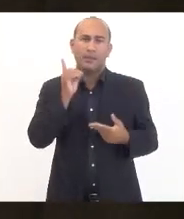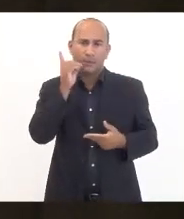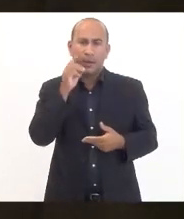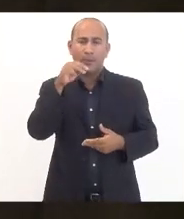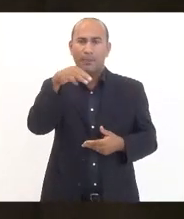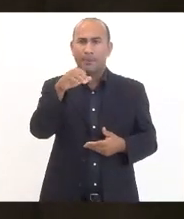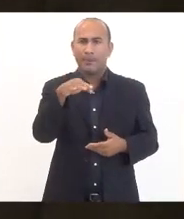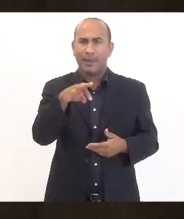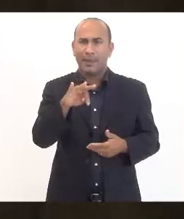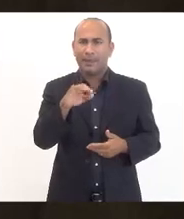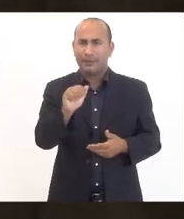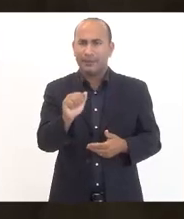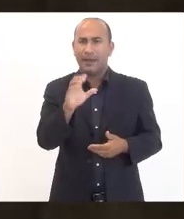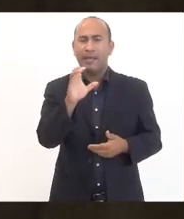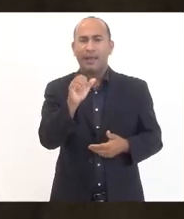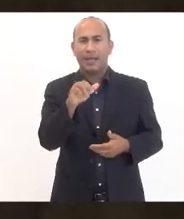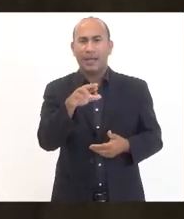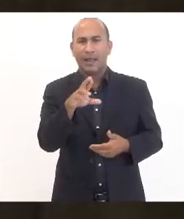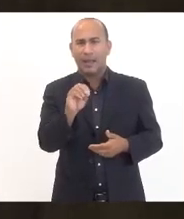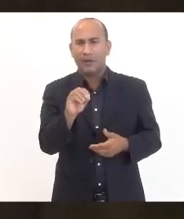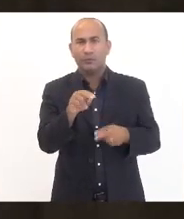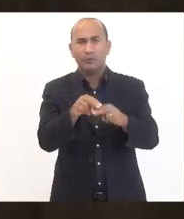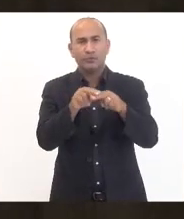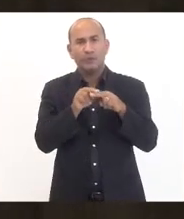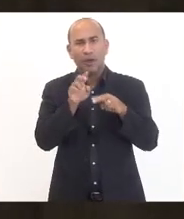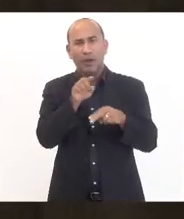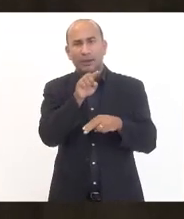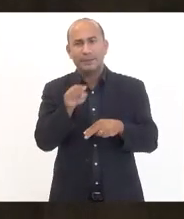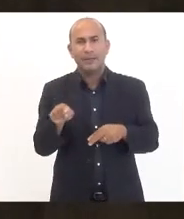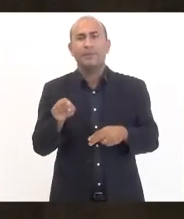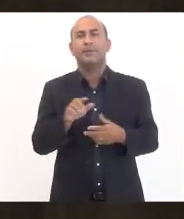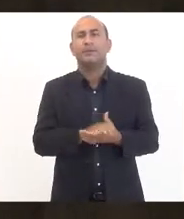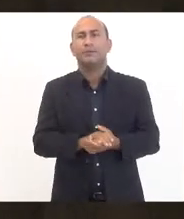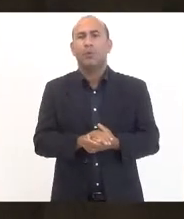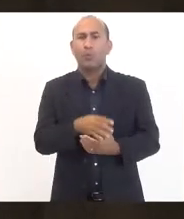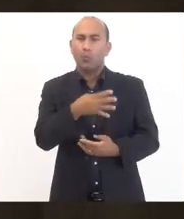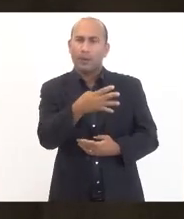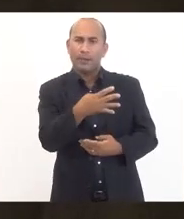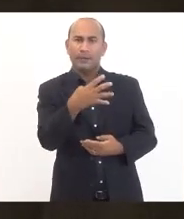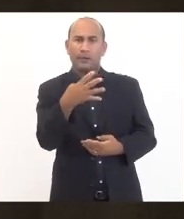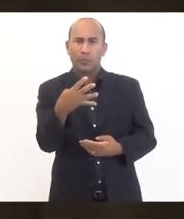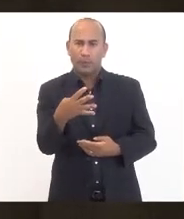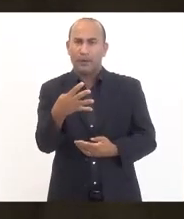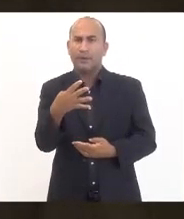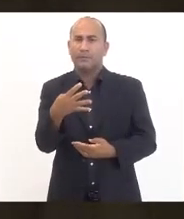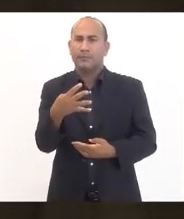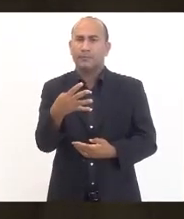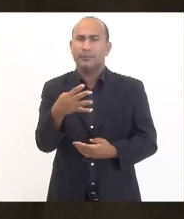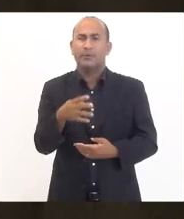Marta Rocha, sobre o veto, o 44 da pauta,